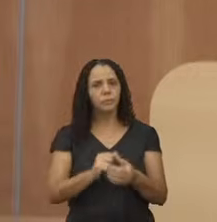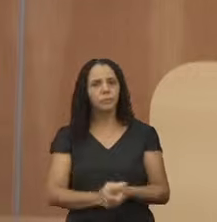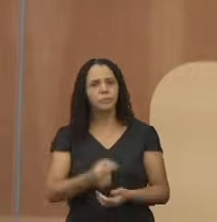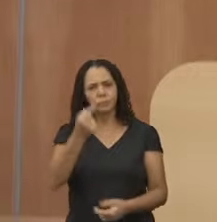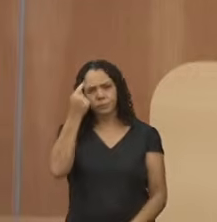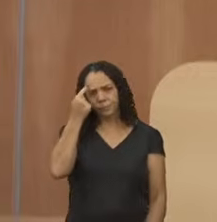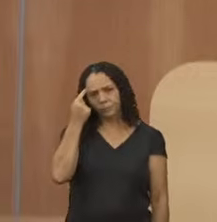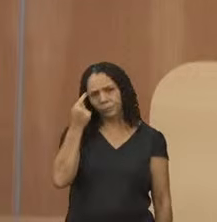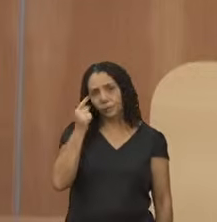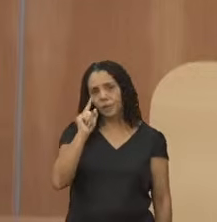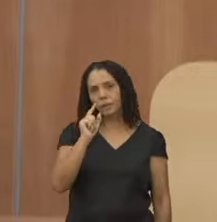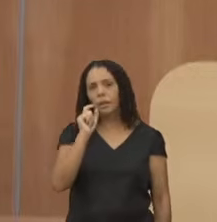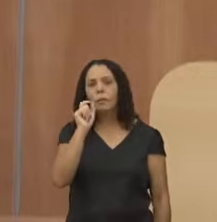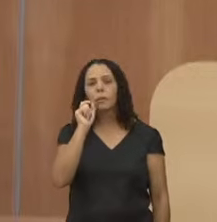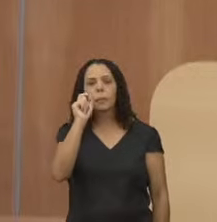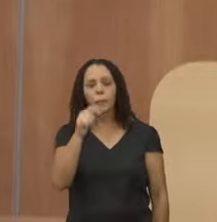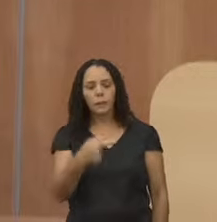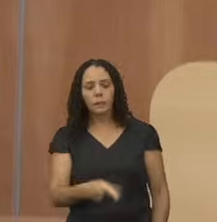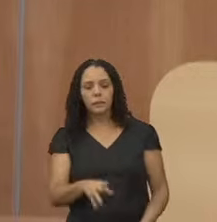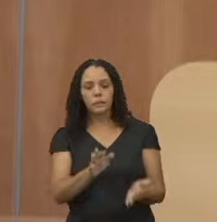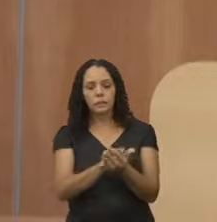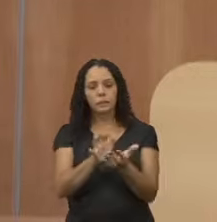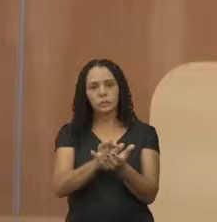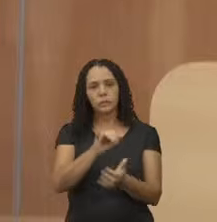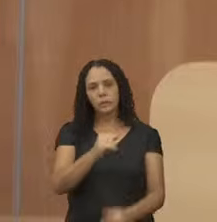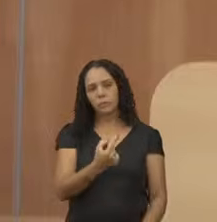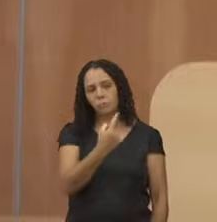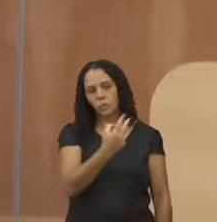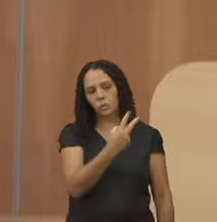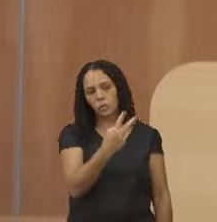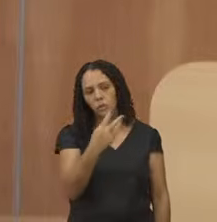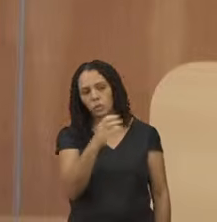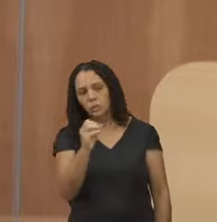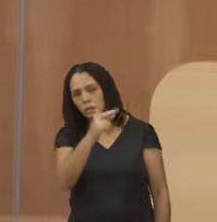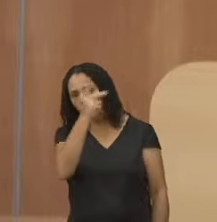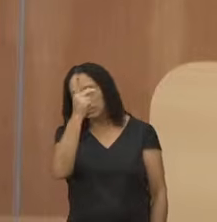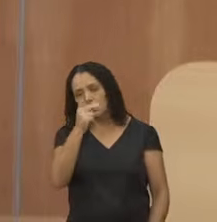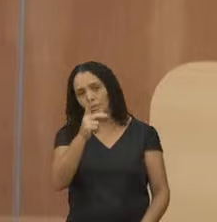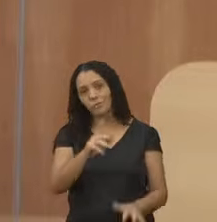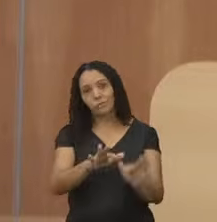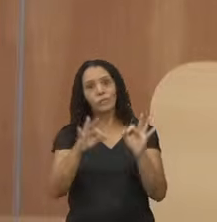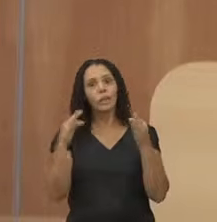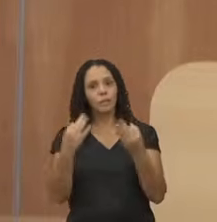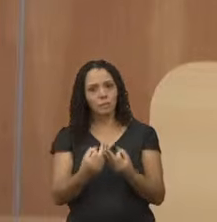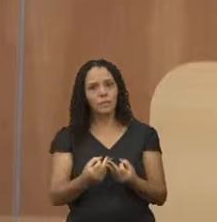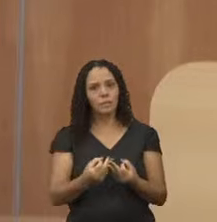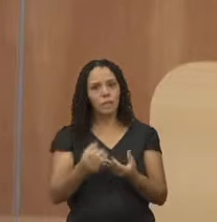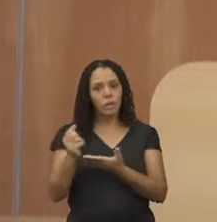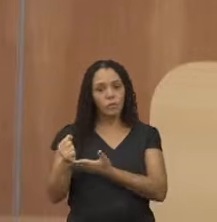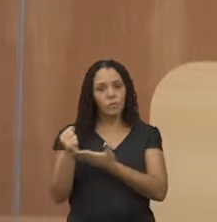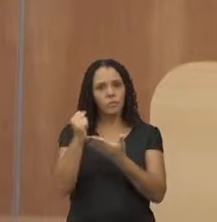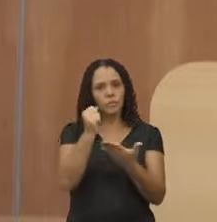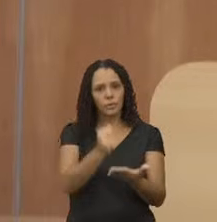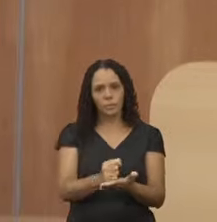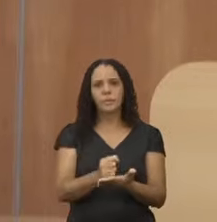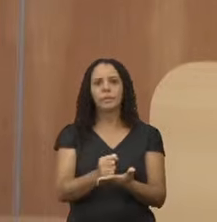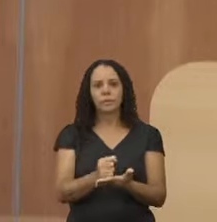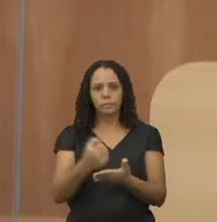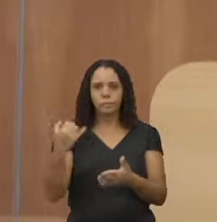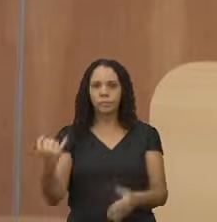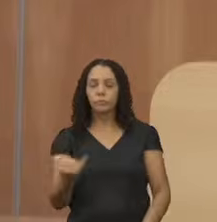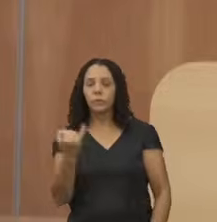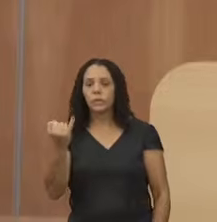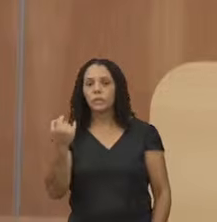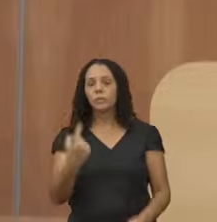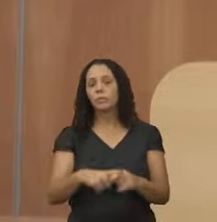em Jacareí, 1.200 famílias receberam a dignidade através desse programa. Isso é fundamental, porque a